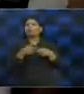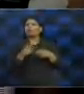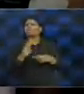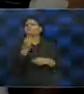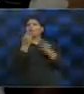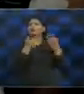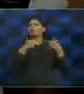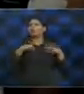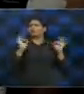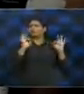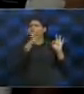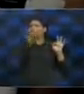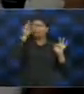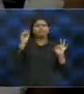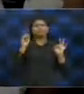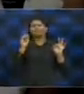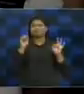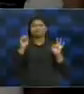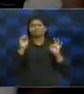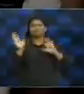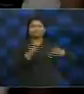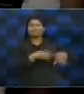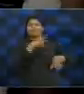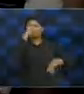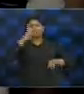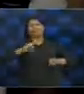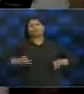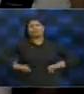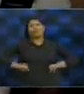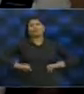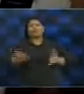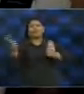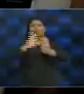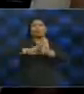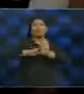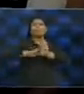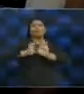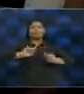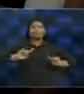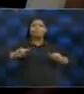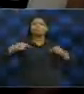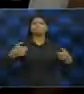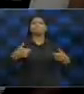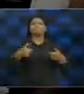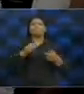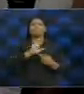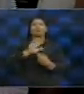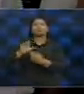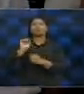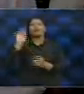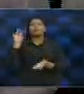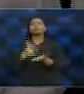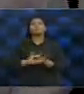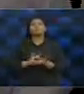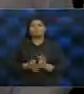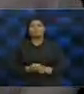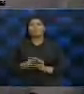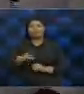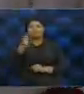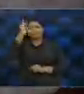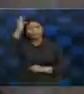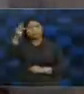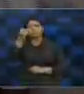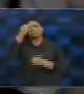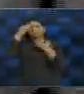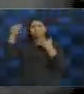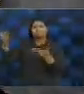pessoas choram, se alegram, e uma cidade pautada pela verdade. Assim será o nosso futuro. Muito obrigado, candidato. Uma boa sorte para você.